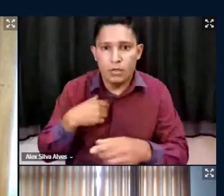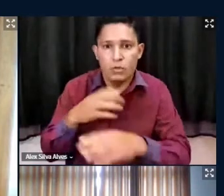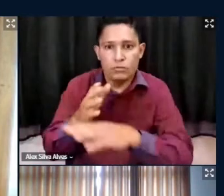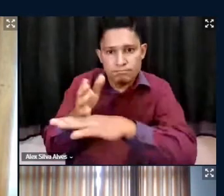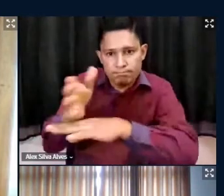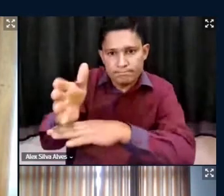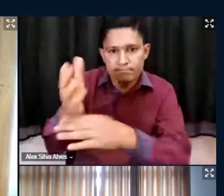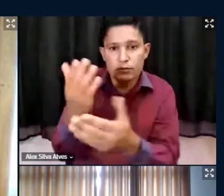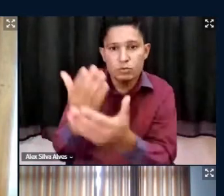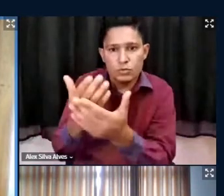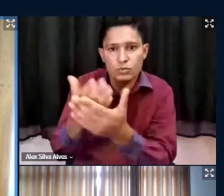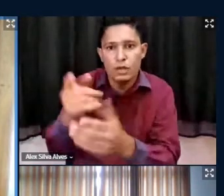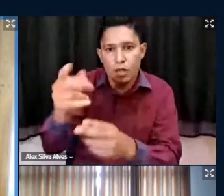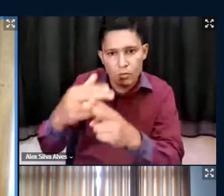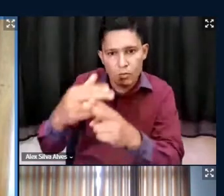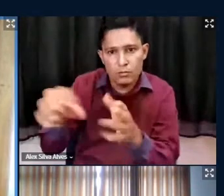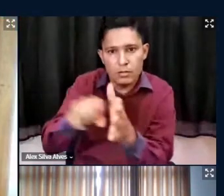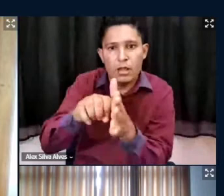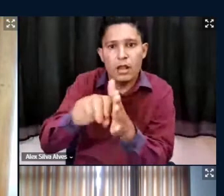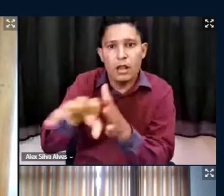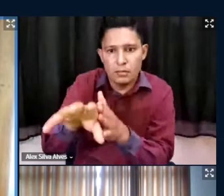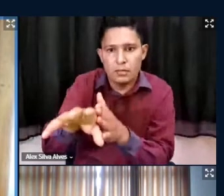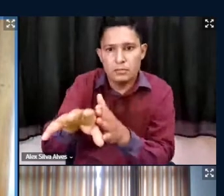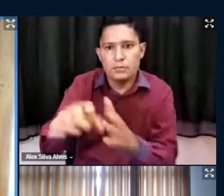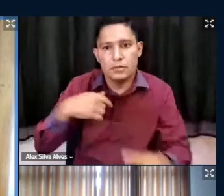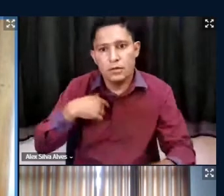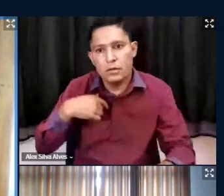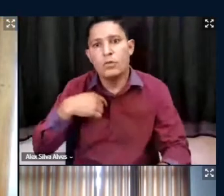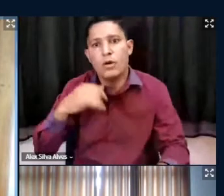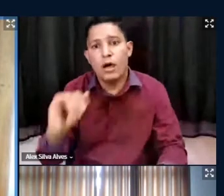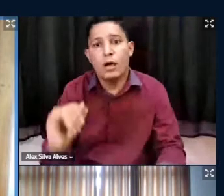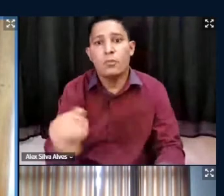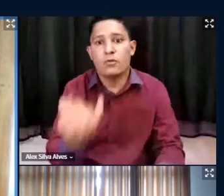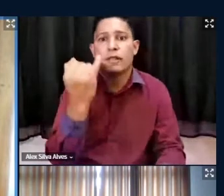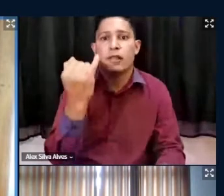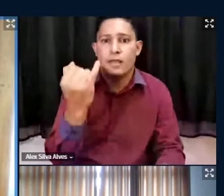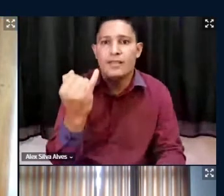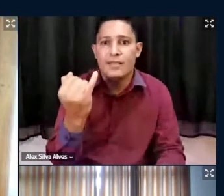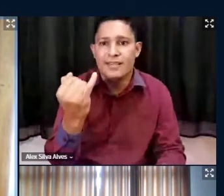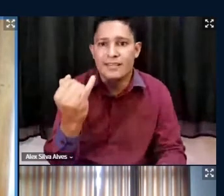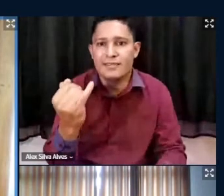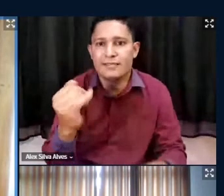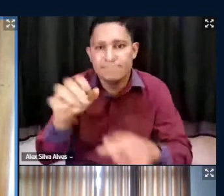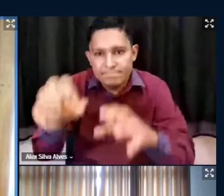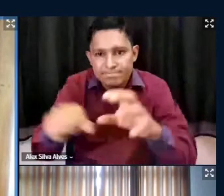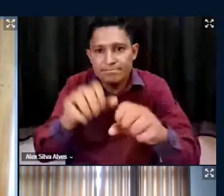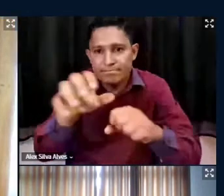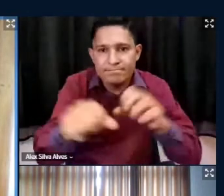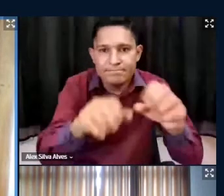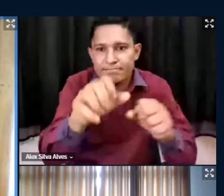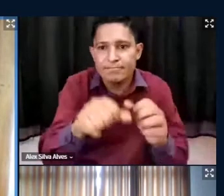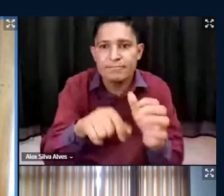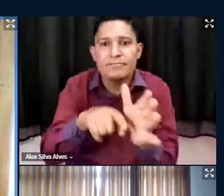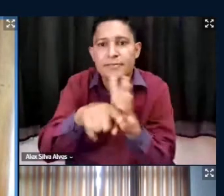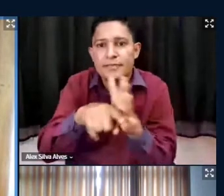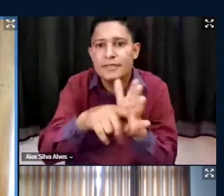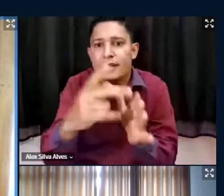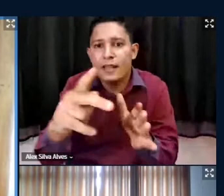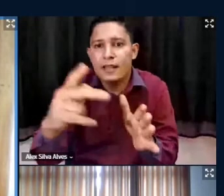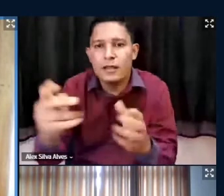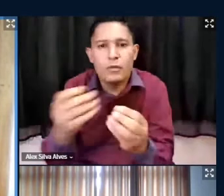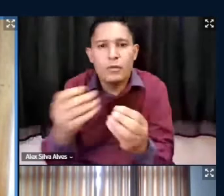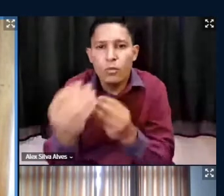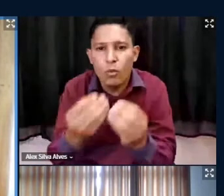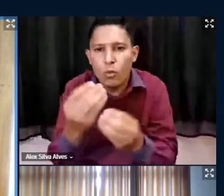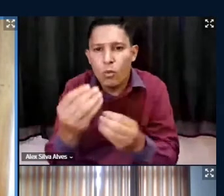de língua de sinais. Tá. Então, eu fui junto com os alunos e acessei e aproveitei a